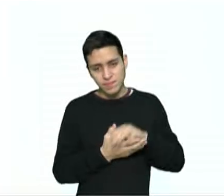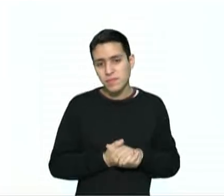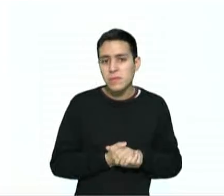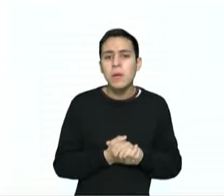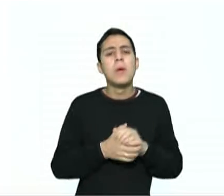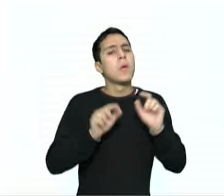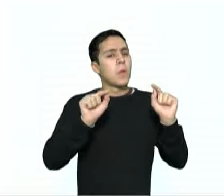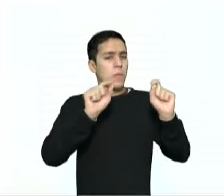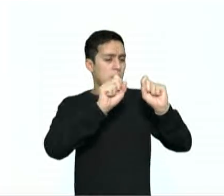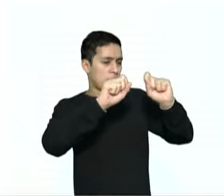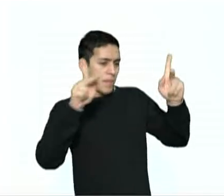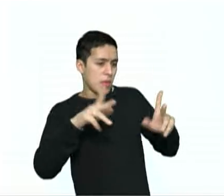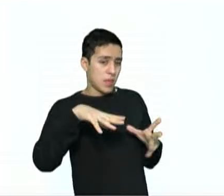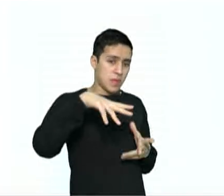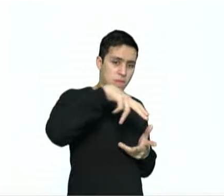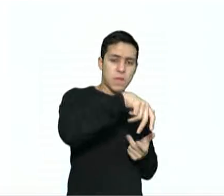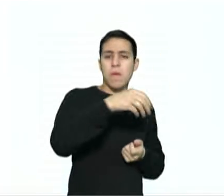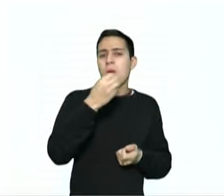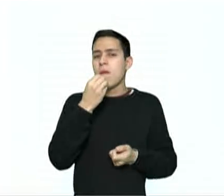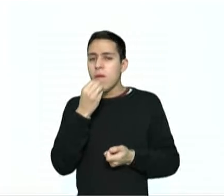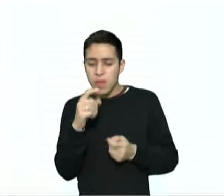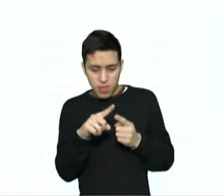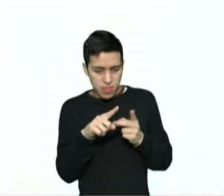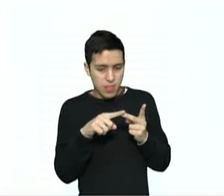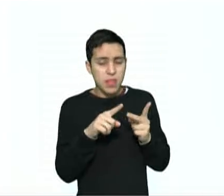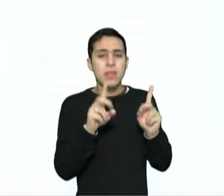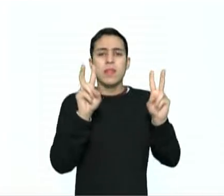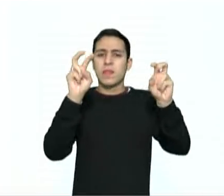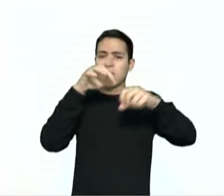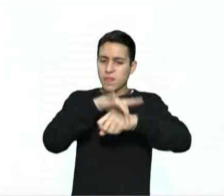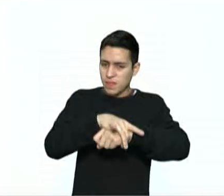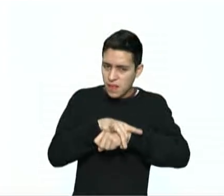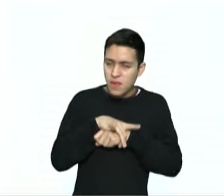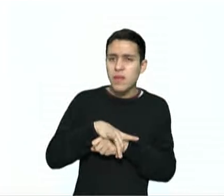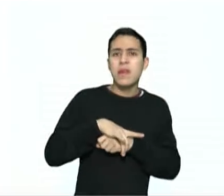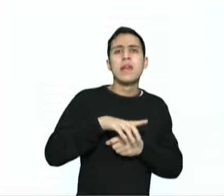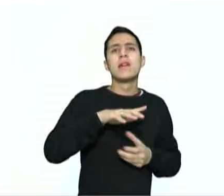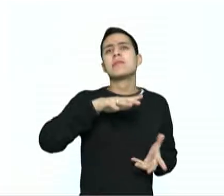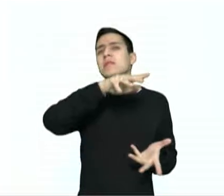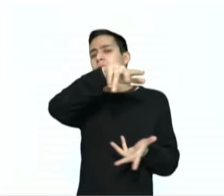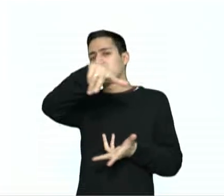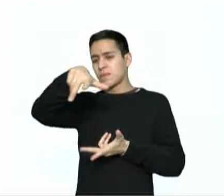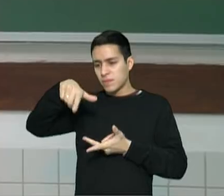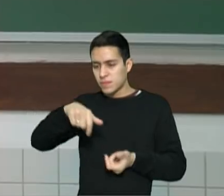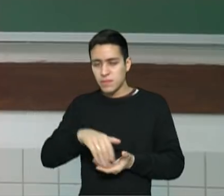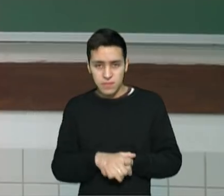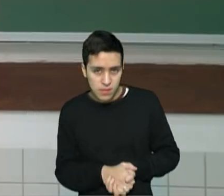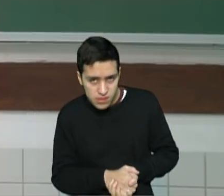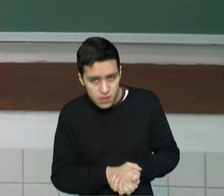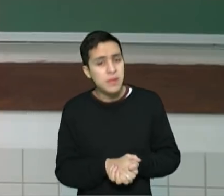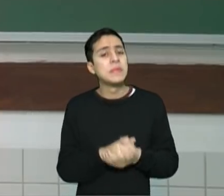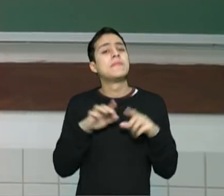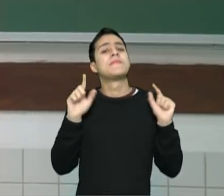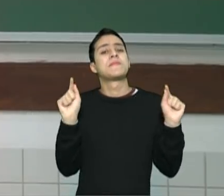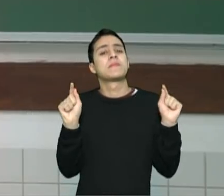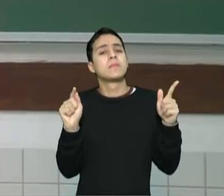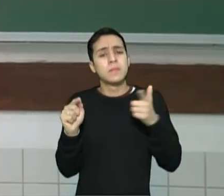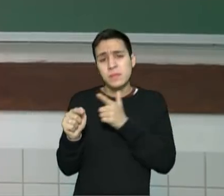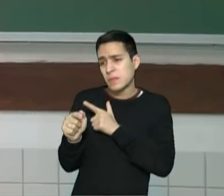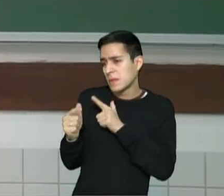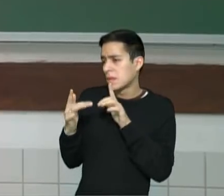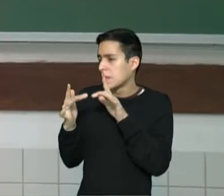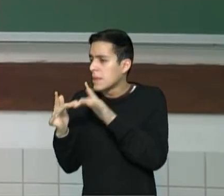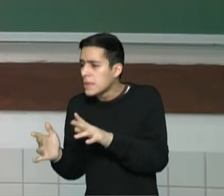paz mundial, obviamente, aparece a palavra segurança internacional, aparece a situação de estabelecimento de